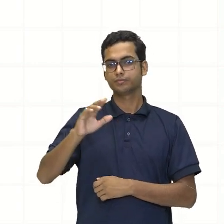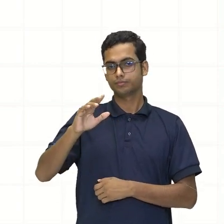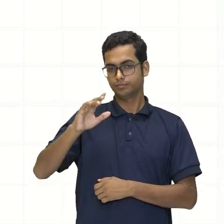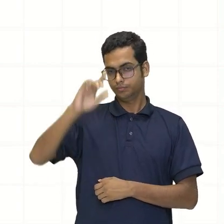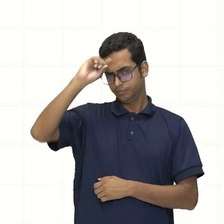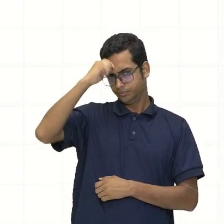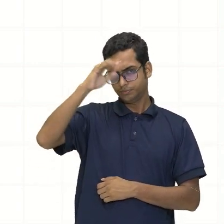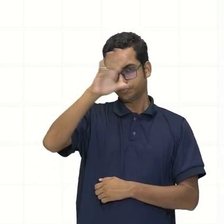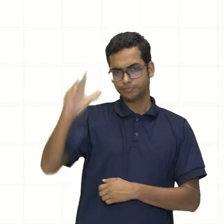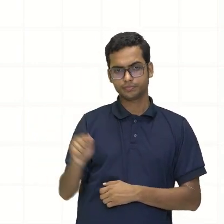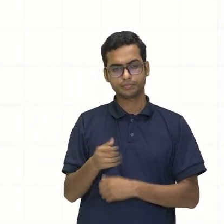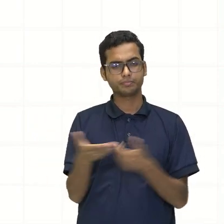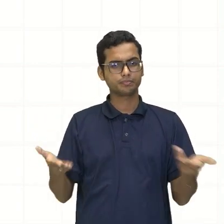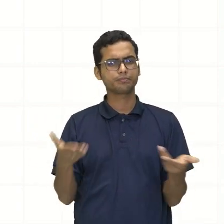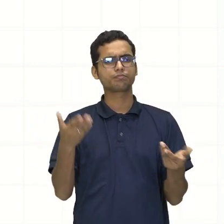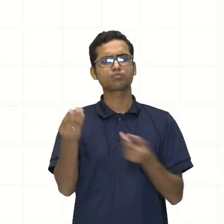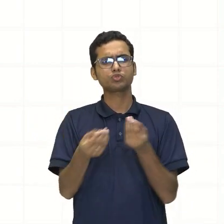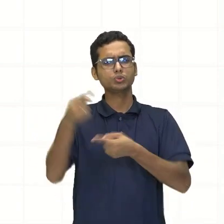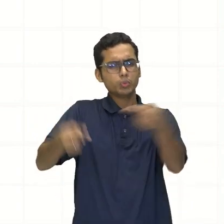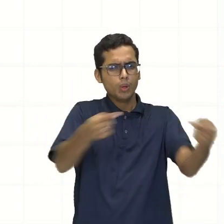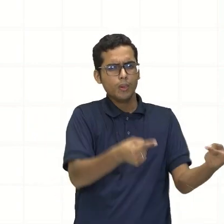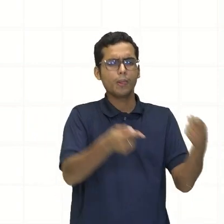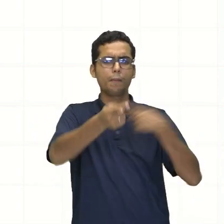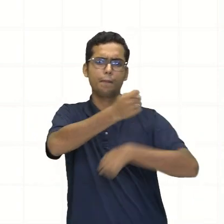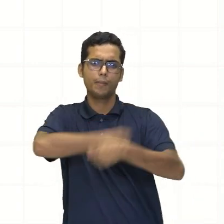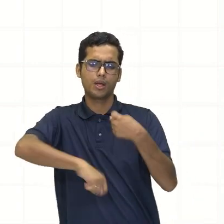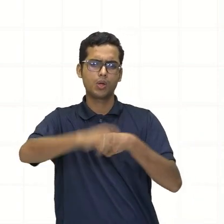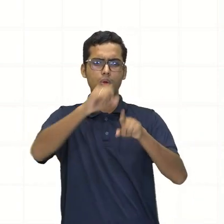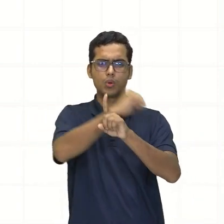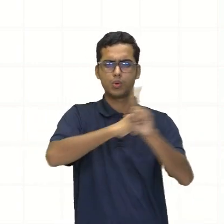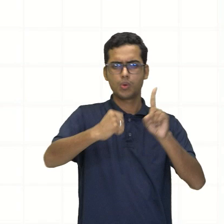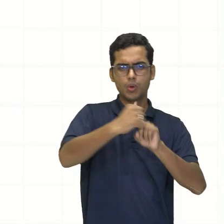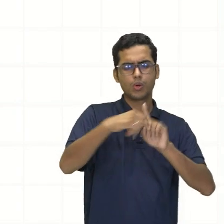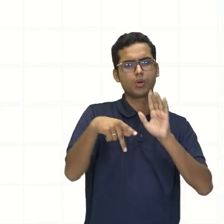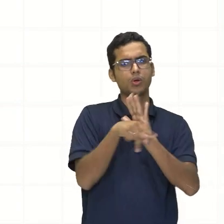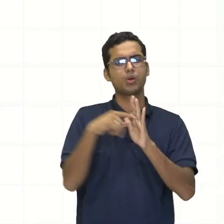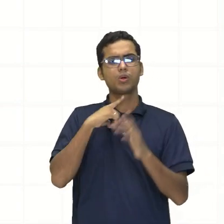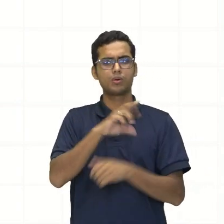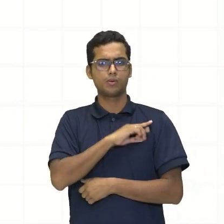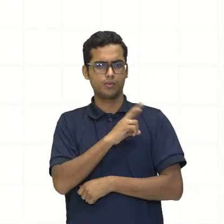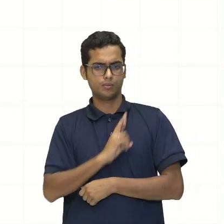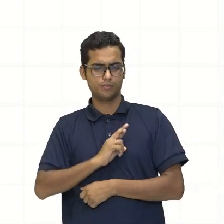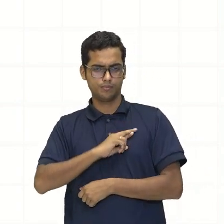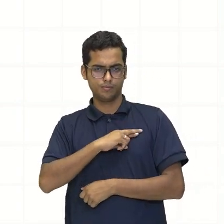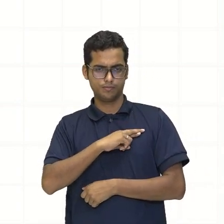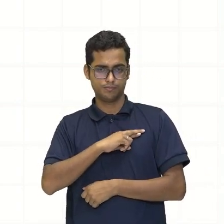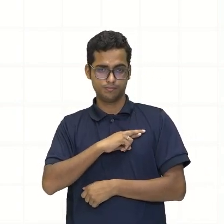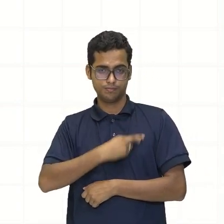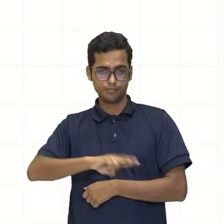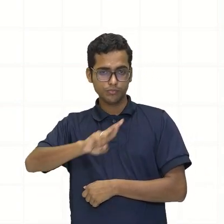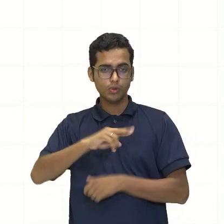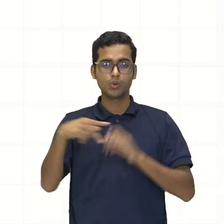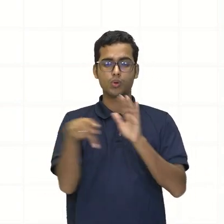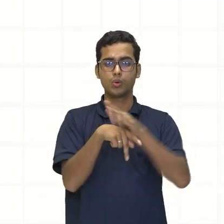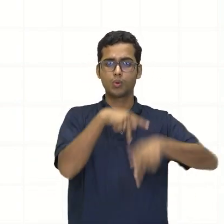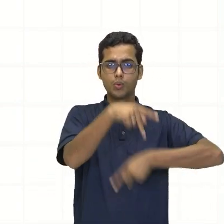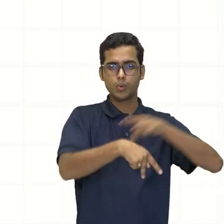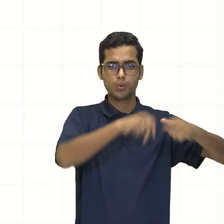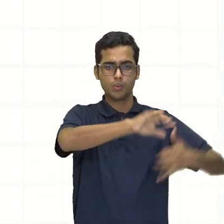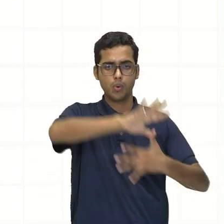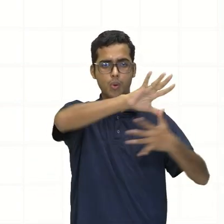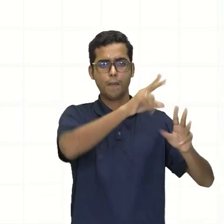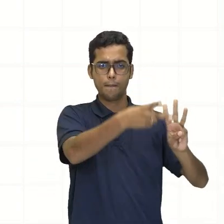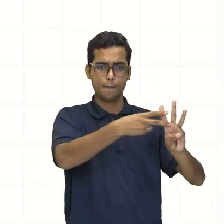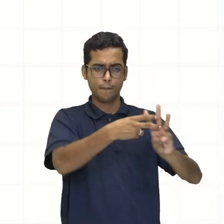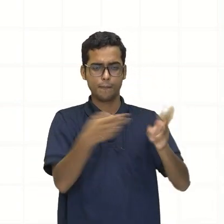econômica, social e religiosa dos povos ameríndios, América do Sul. Vimos a África, agora vamos para a América do